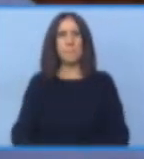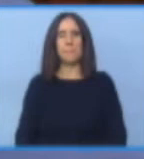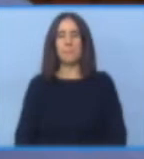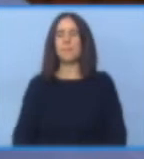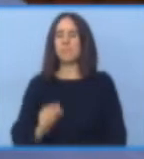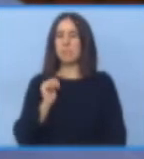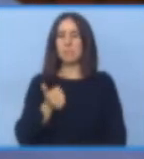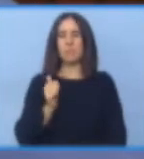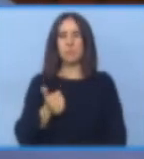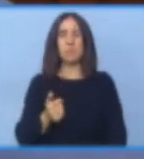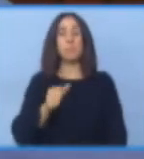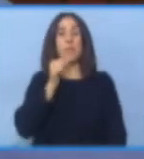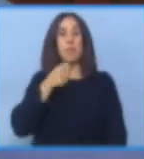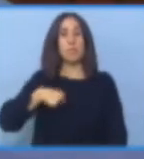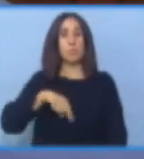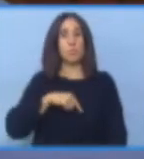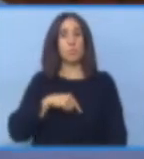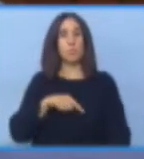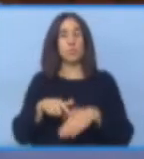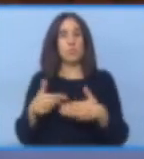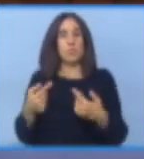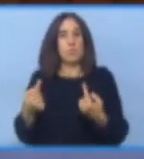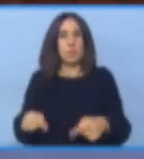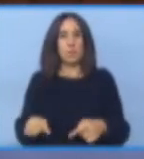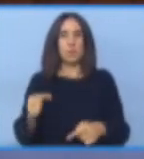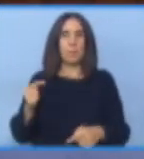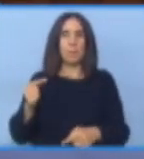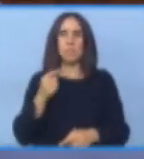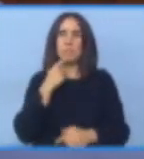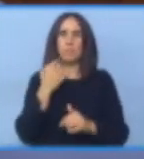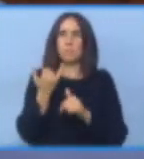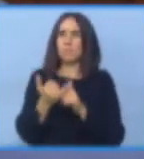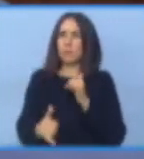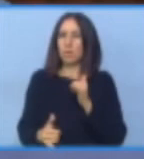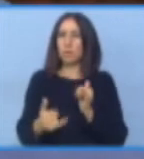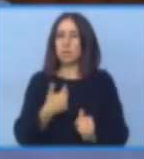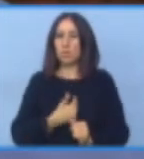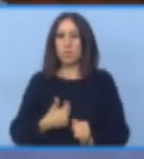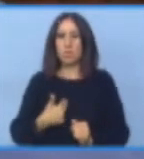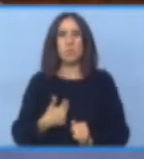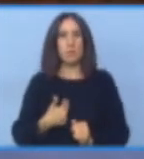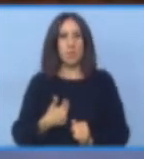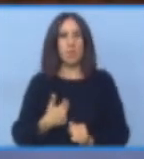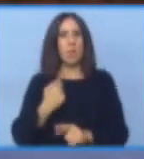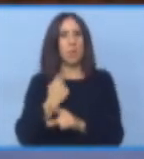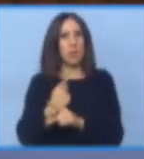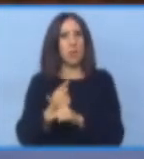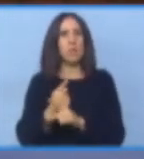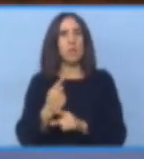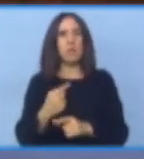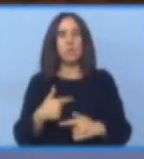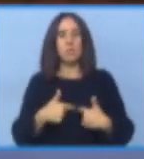porque nós temos hoje tendências muito, eu diria, perigosas do ponto de vista cristão, que é continua a viver no